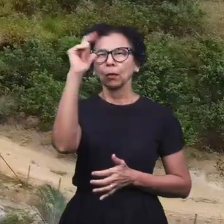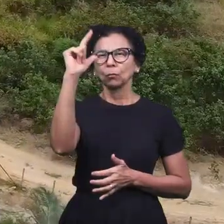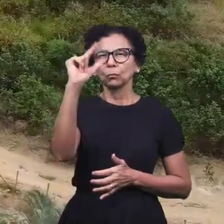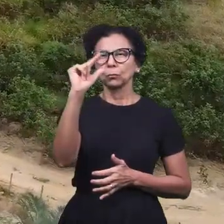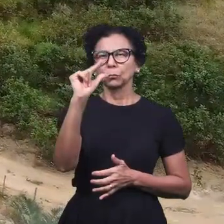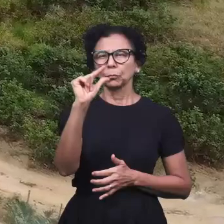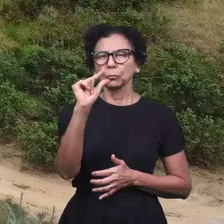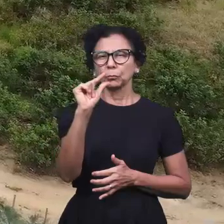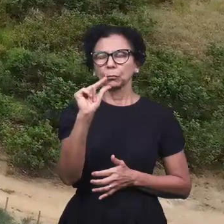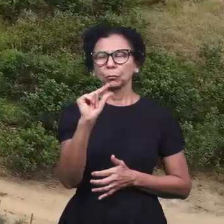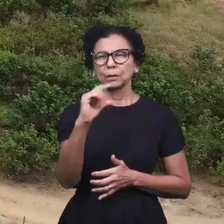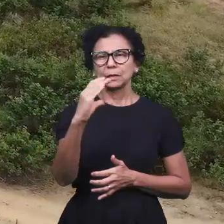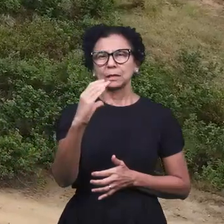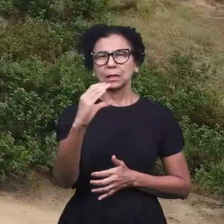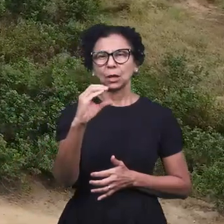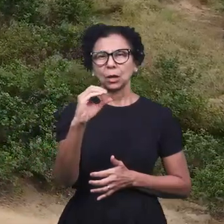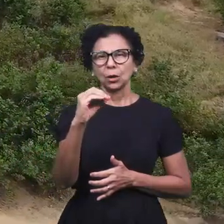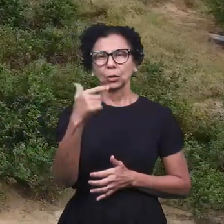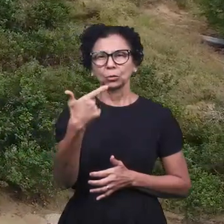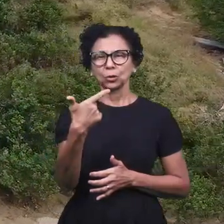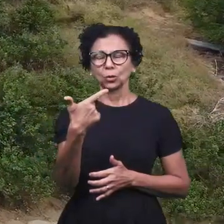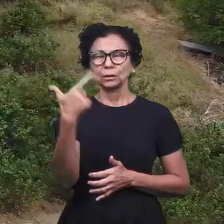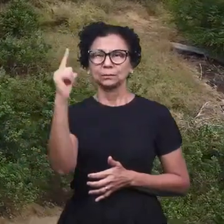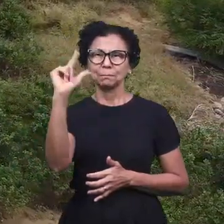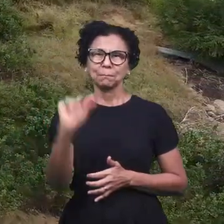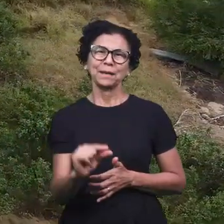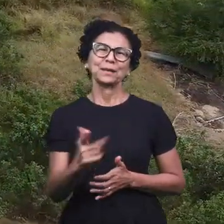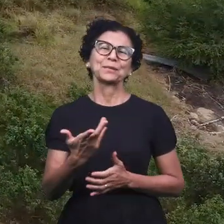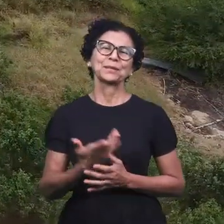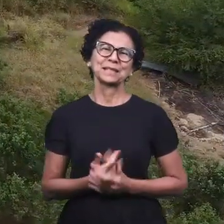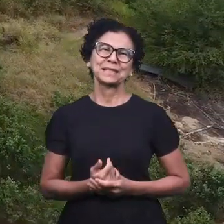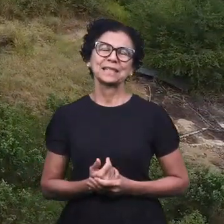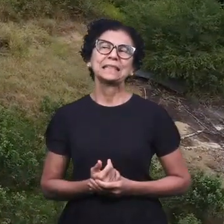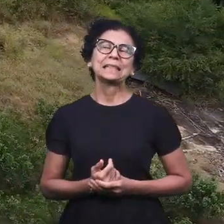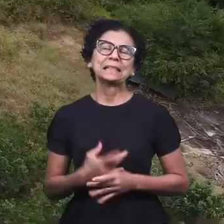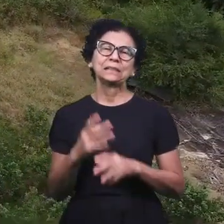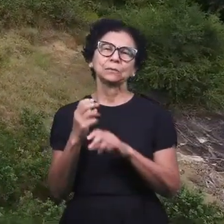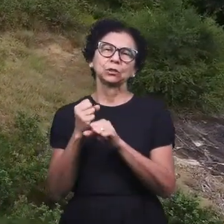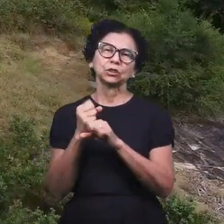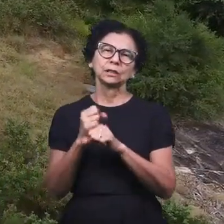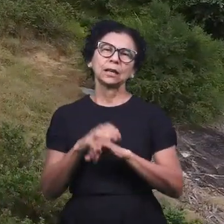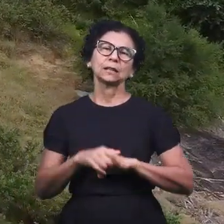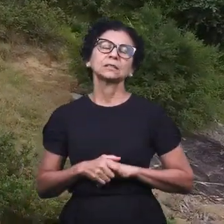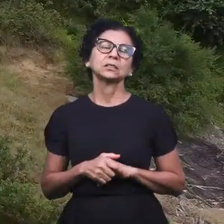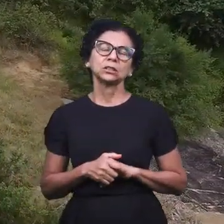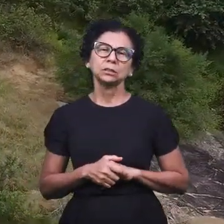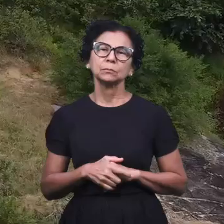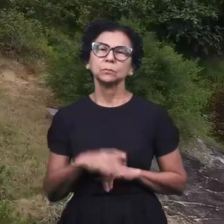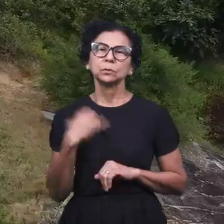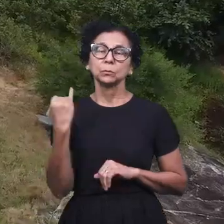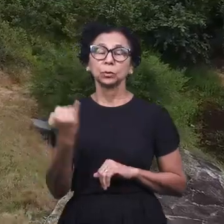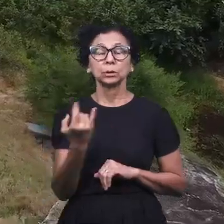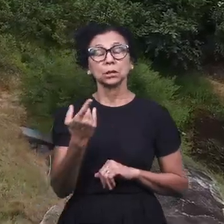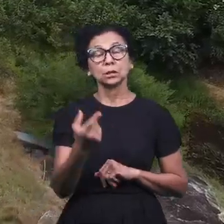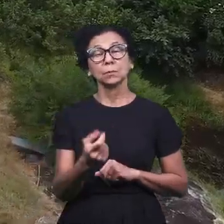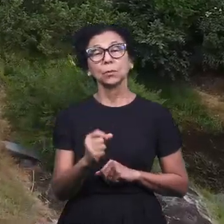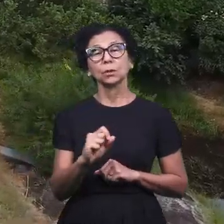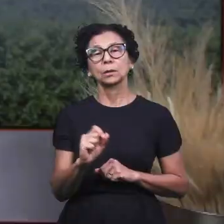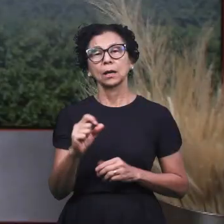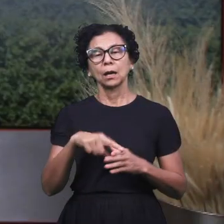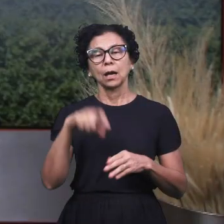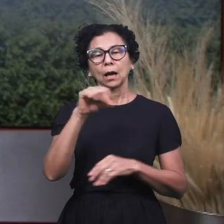de CO2 e isso equivale a uma quantidade significativa de plantio de árvores, por